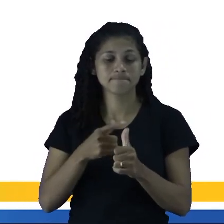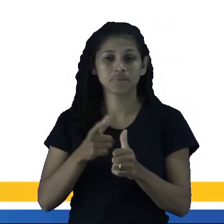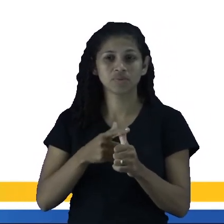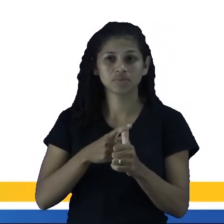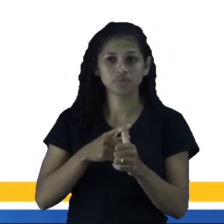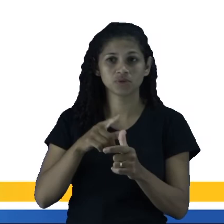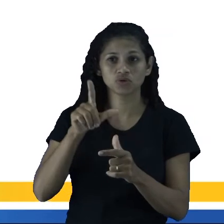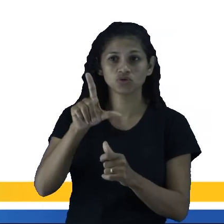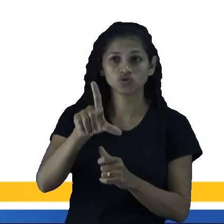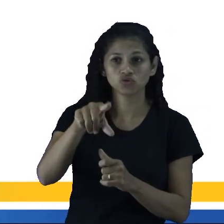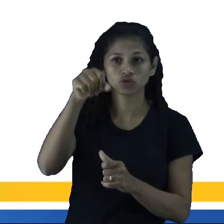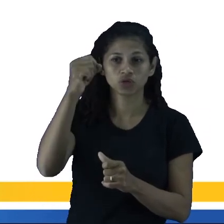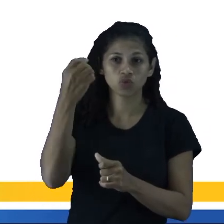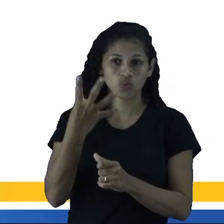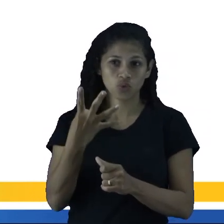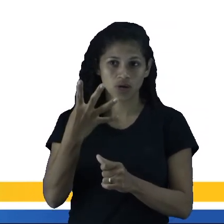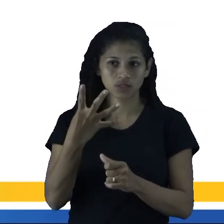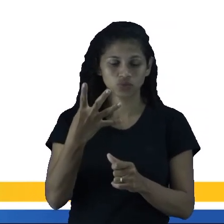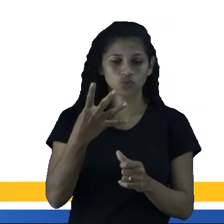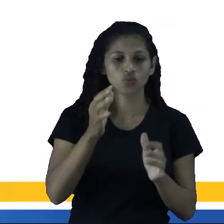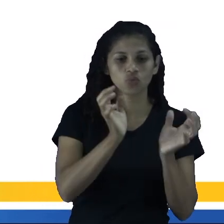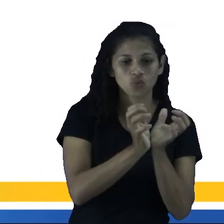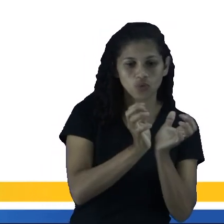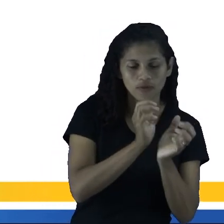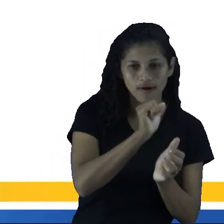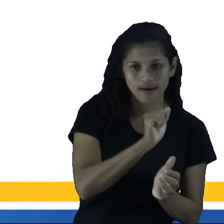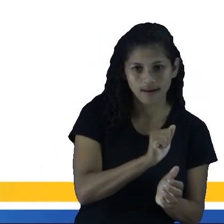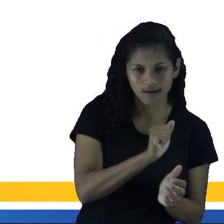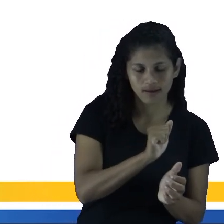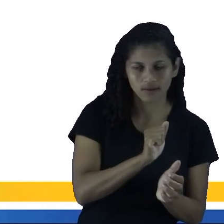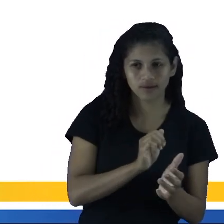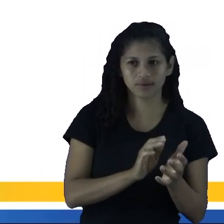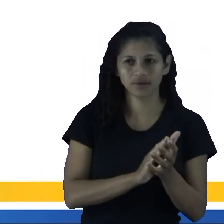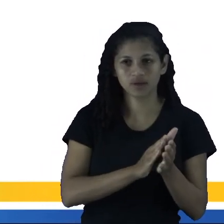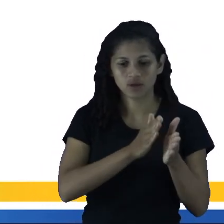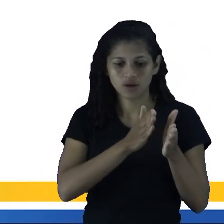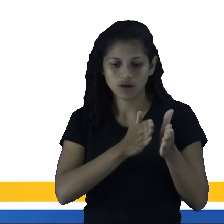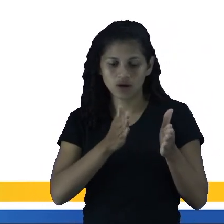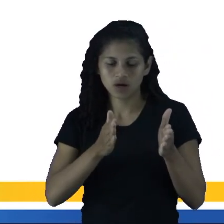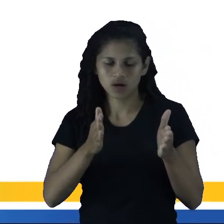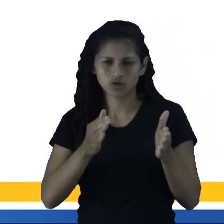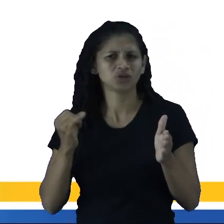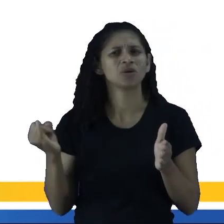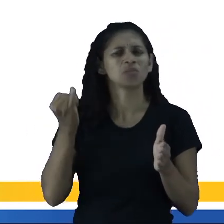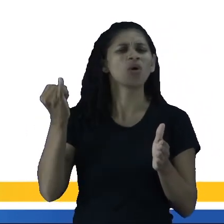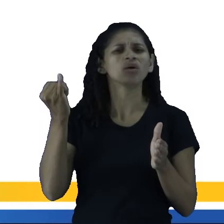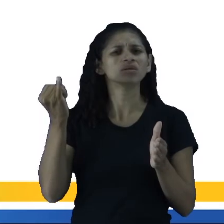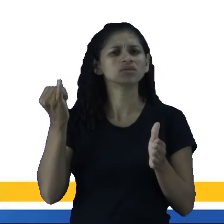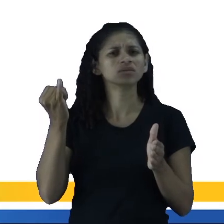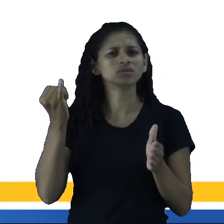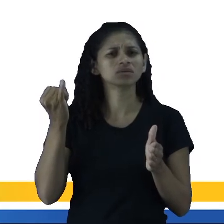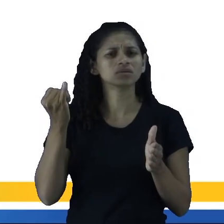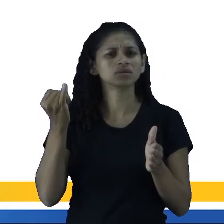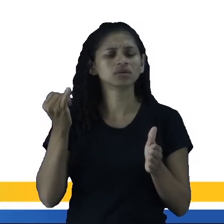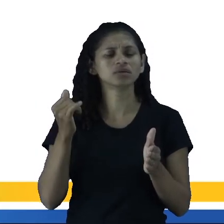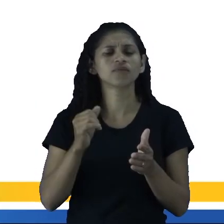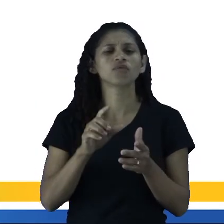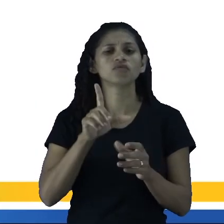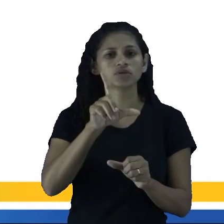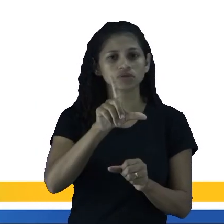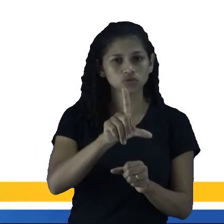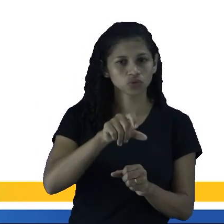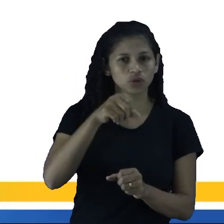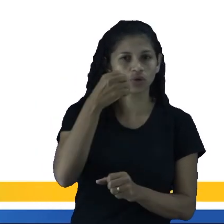4 times para compor o grupo A. Isso quer dizer o quê? A ordem aqui importa ou não? Eu vou